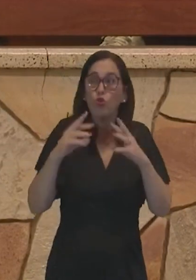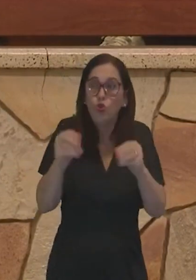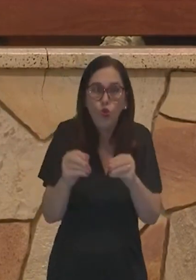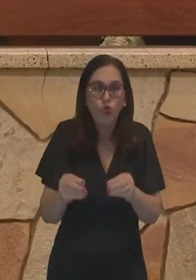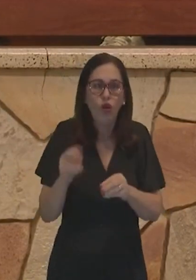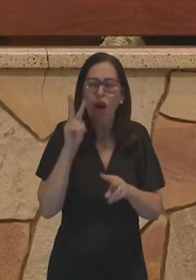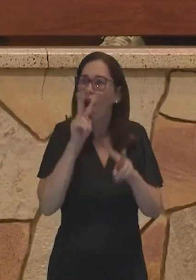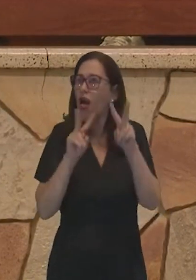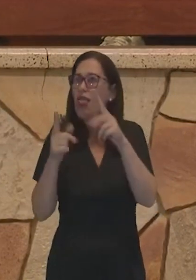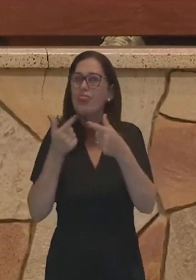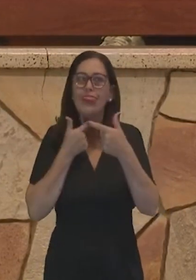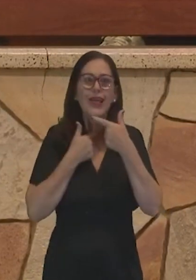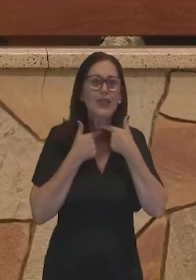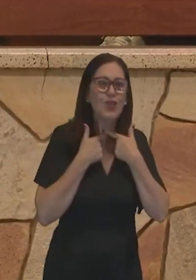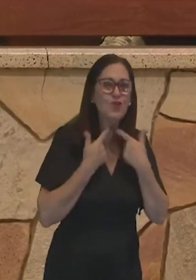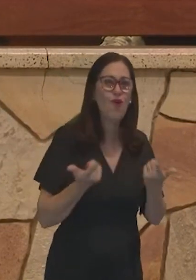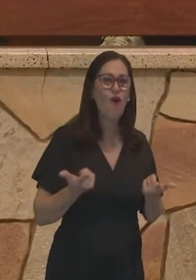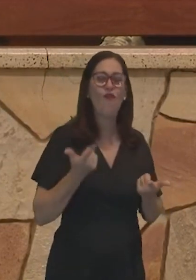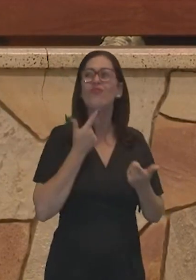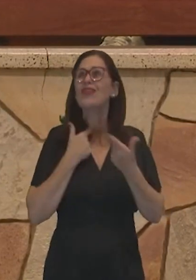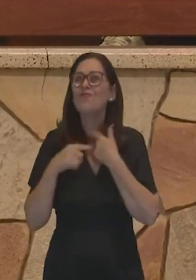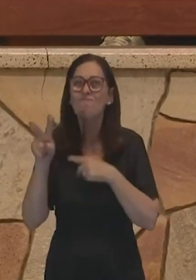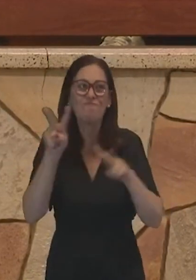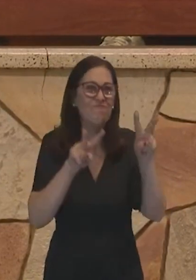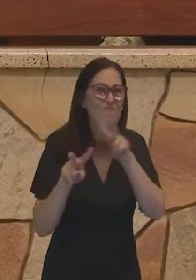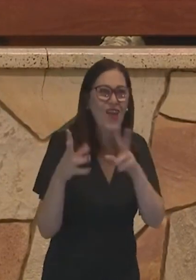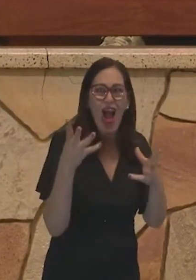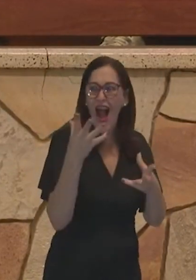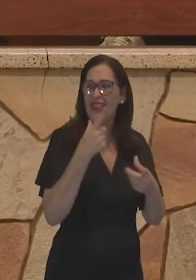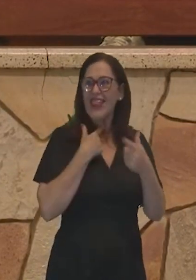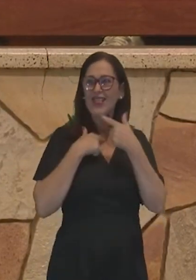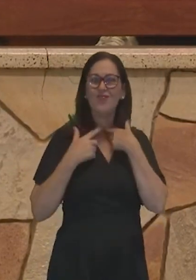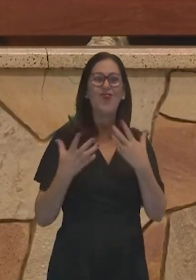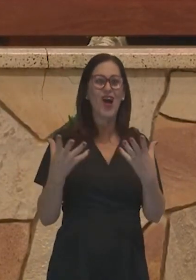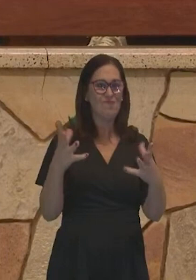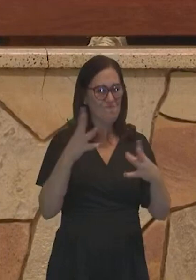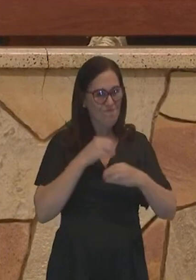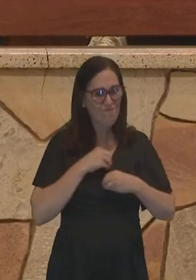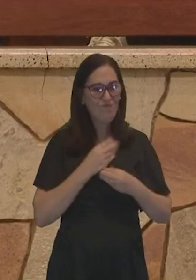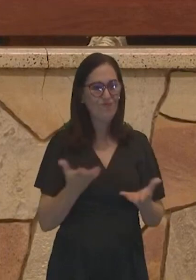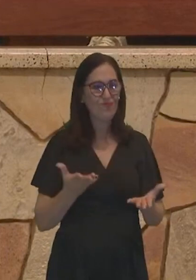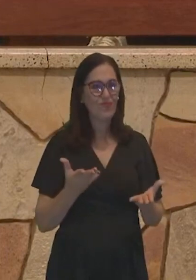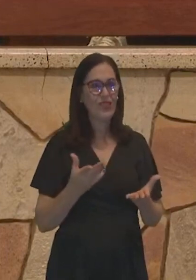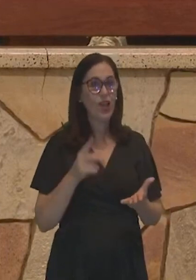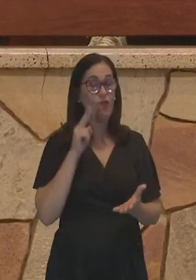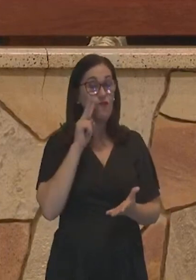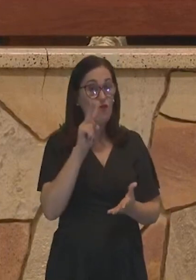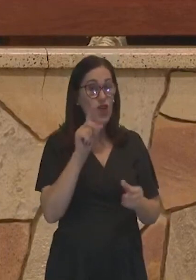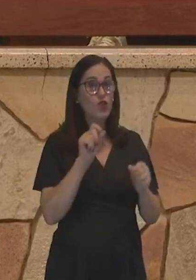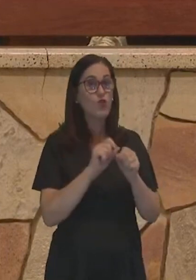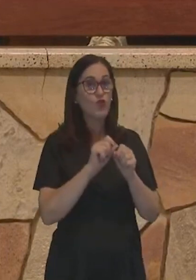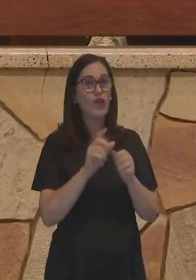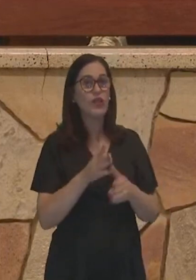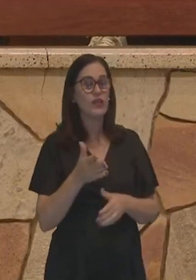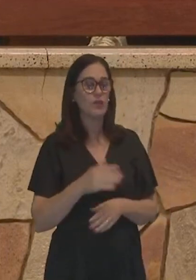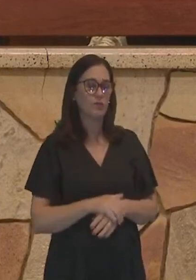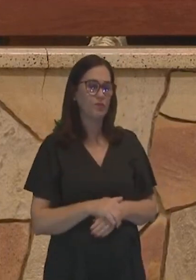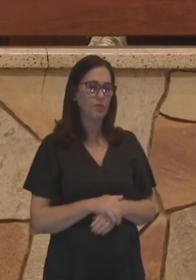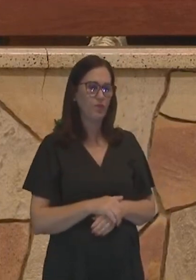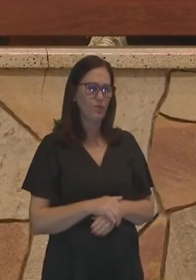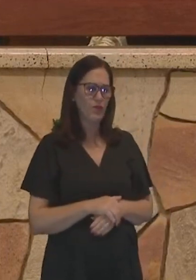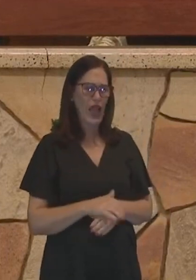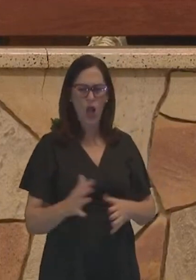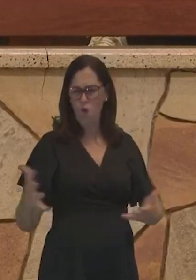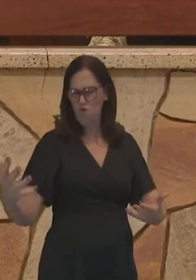seus olhos desejou, e ele afirmou isso, está aqui em Eclesiastes 2,8. Vejam o que foi que ele fez. Eu amontoei